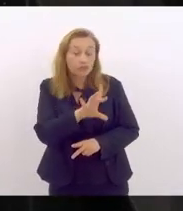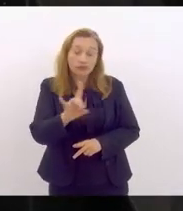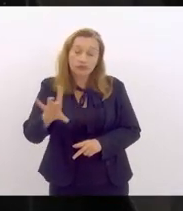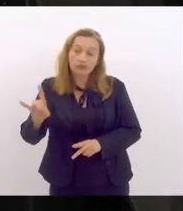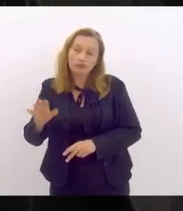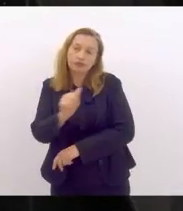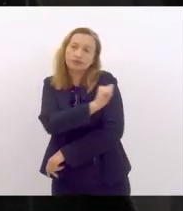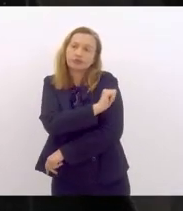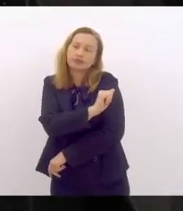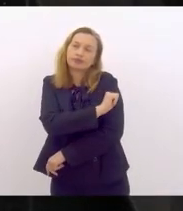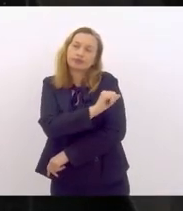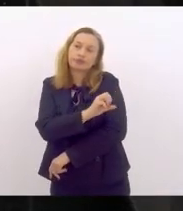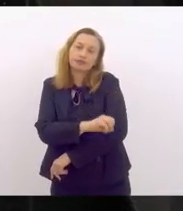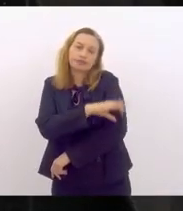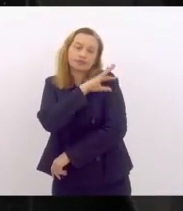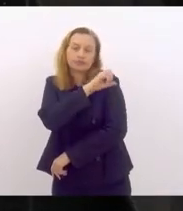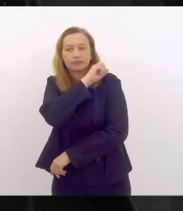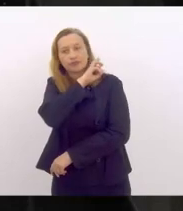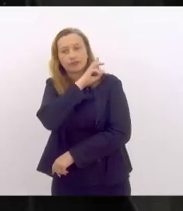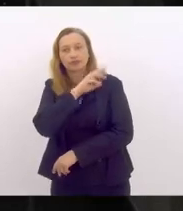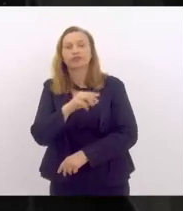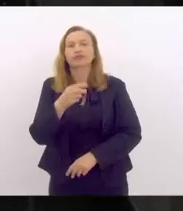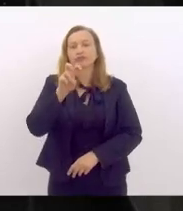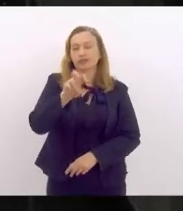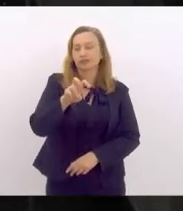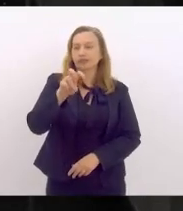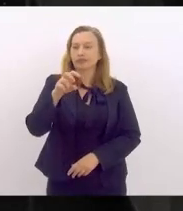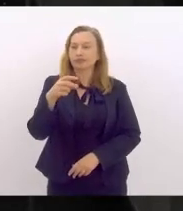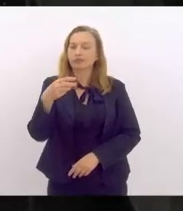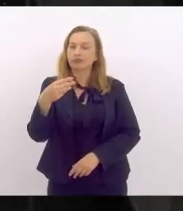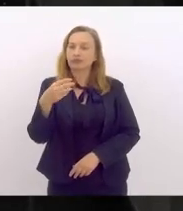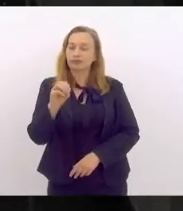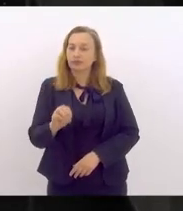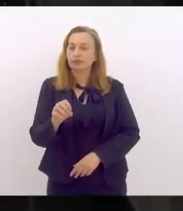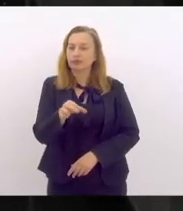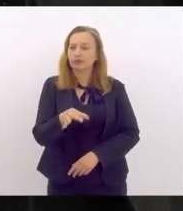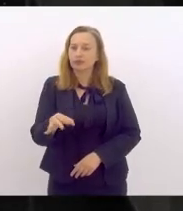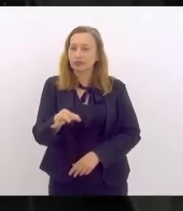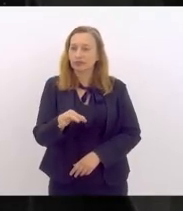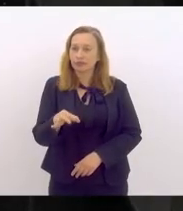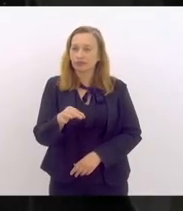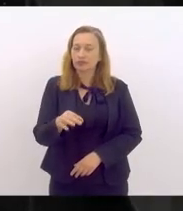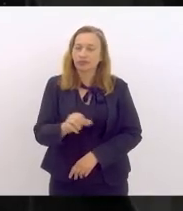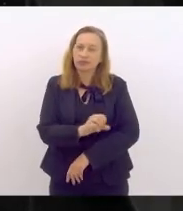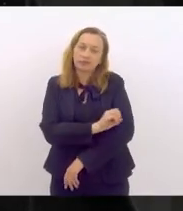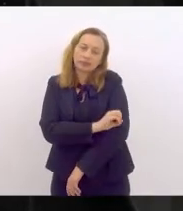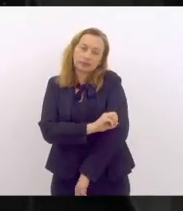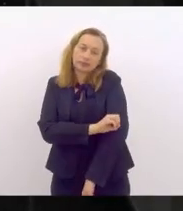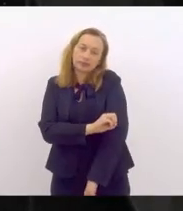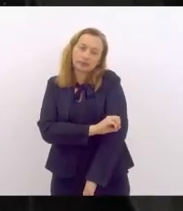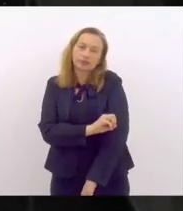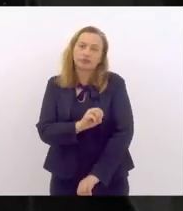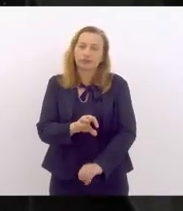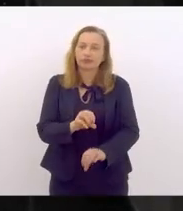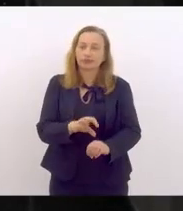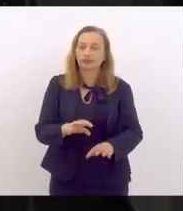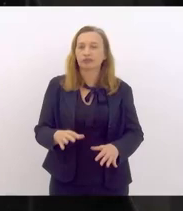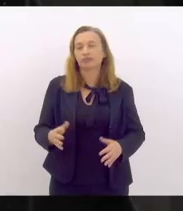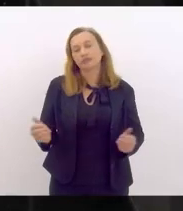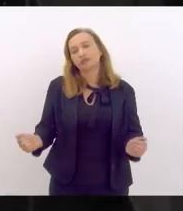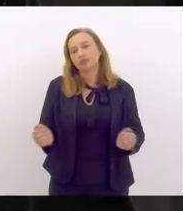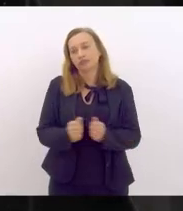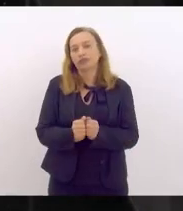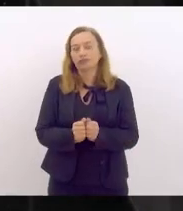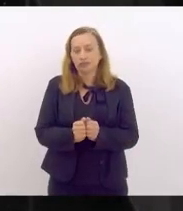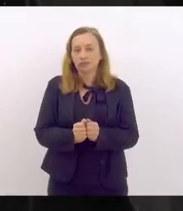do ensino fundamental do ensino médio e 50 centavos dia para alunos da Educação Infantil Portanto vamos todos somos mais